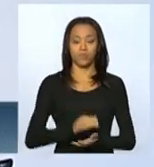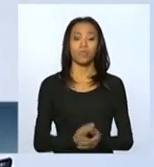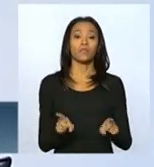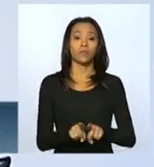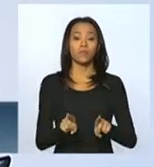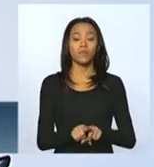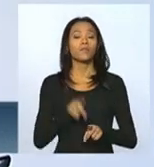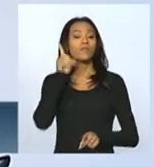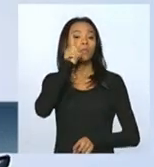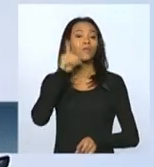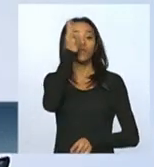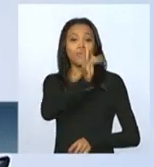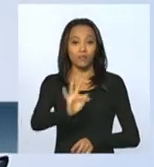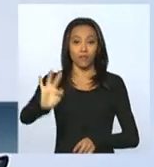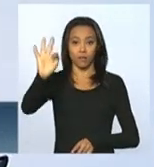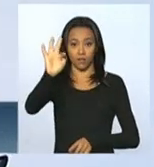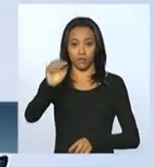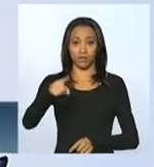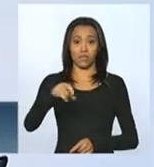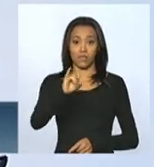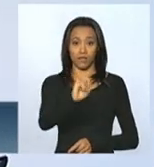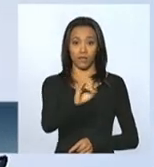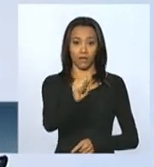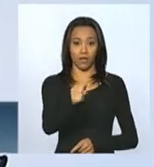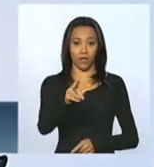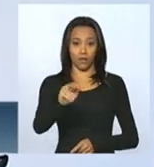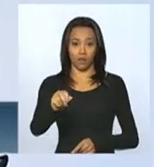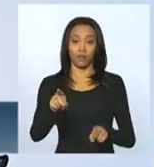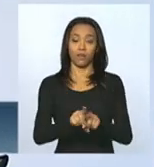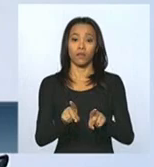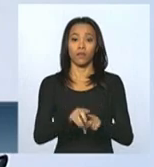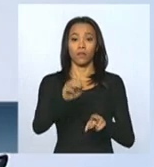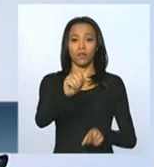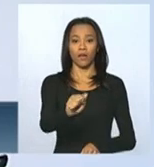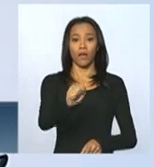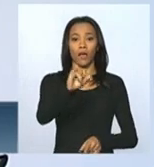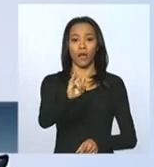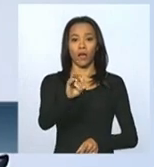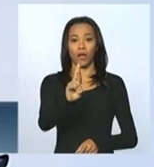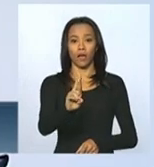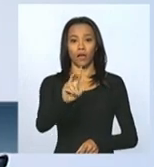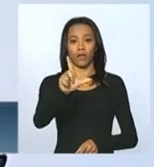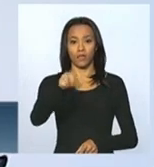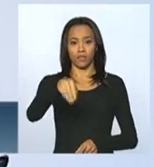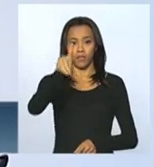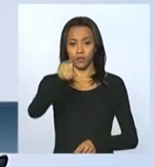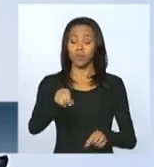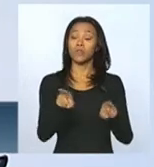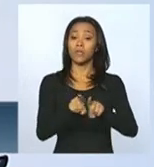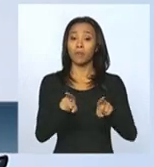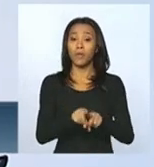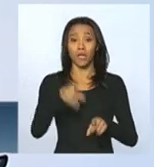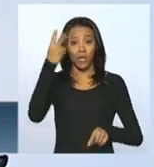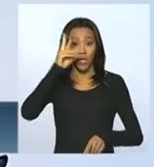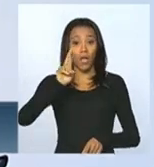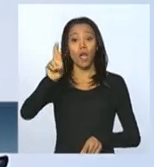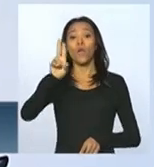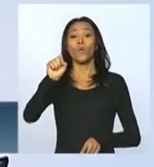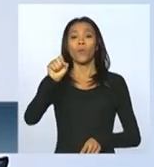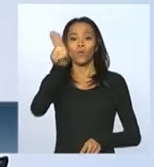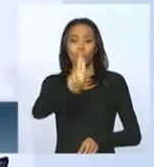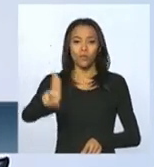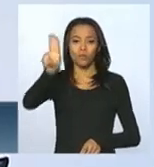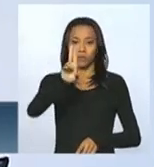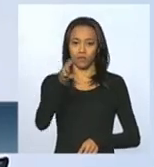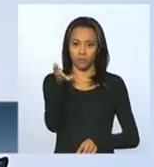deputados federais Yara Bernardi e Arlindo Quinalha, magnífico reitor do Instituto Federal Eduardo